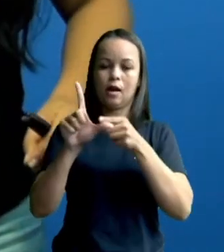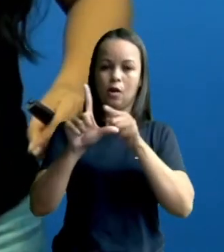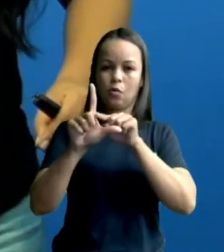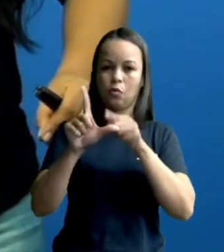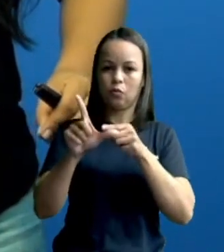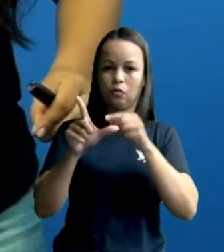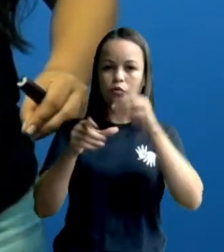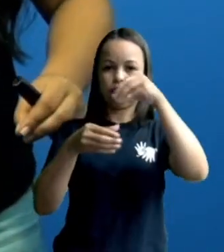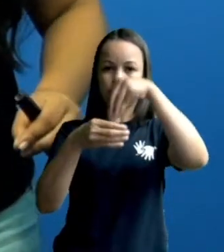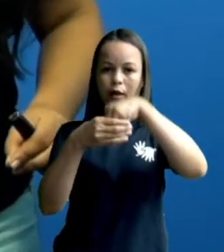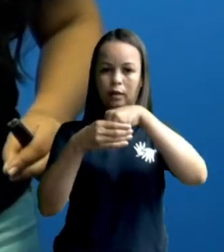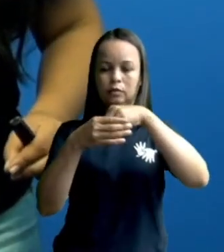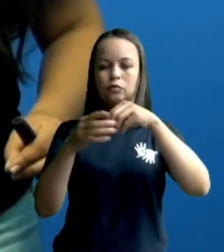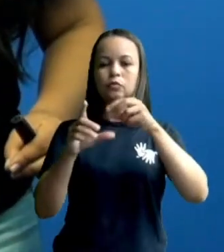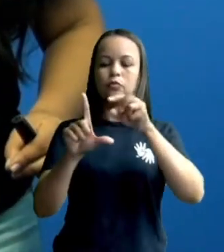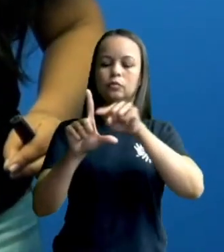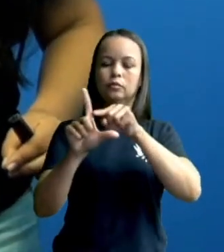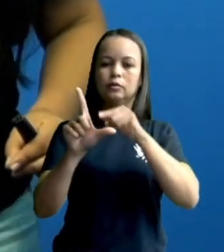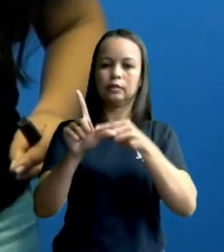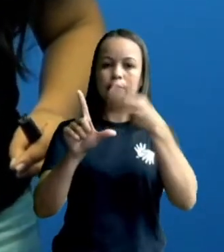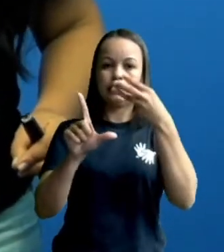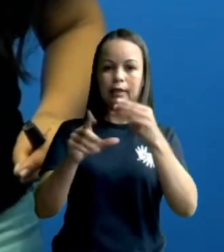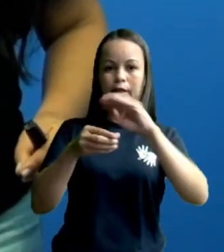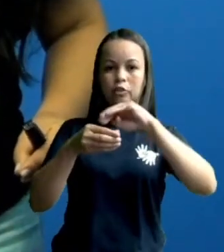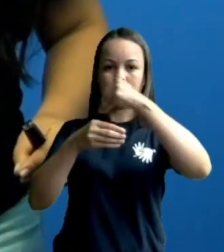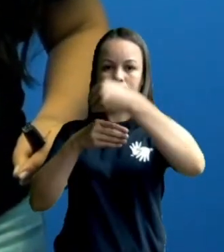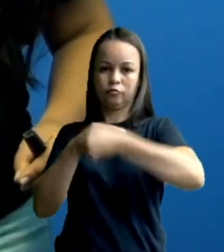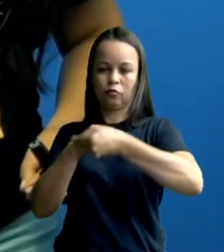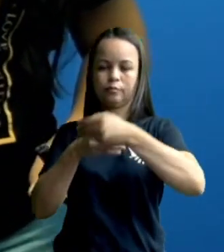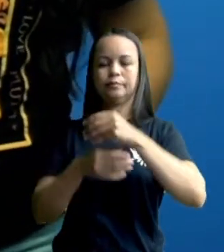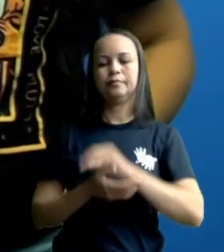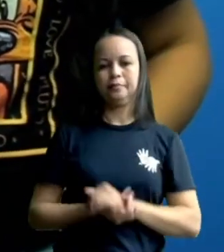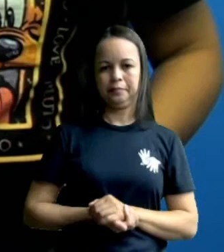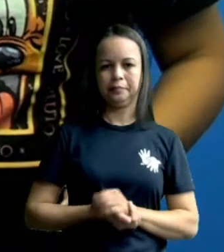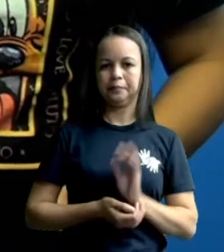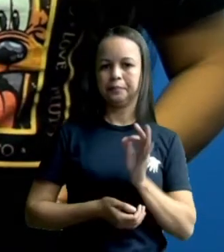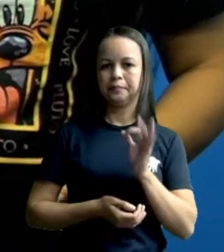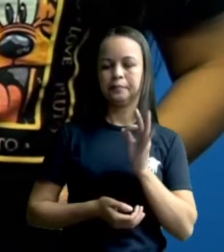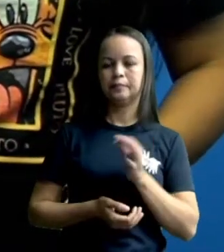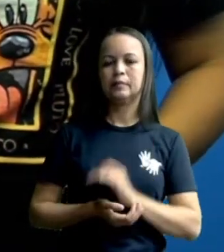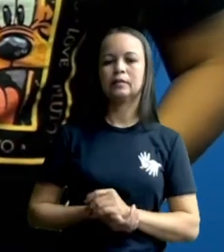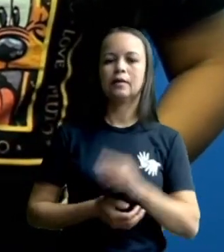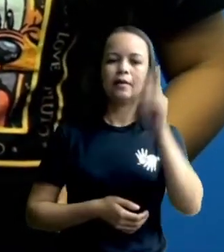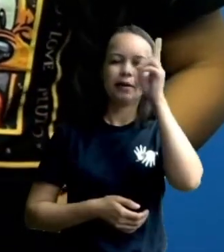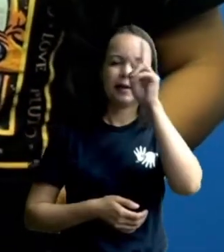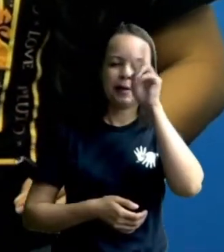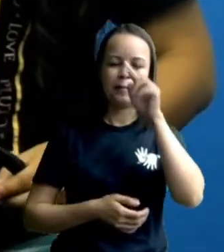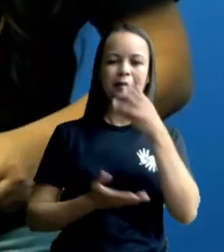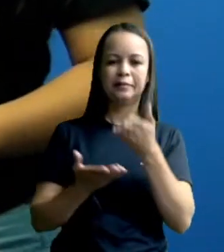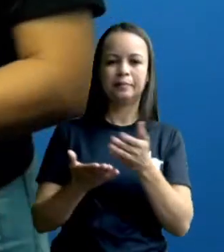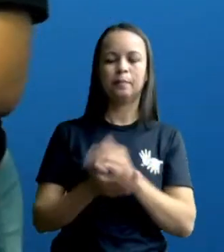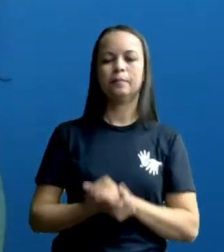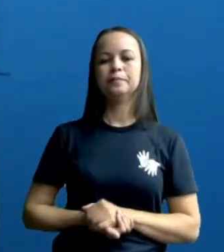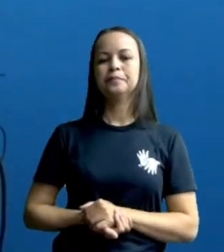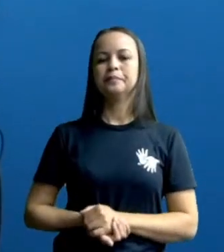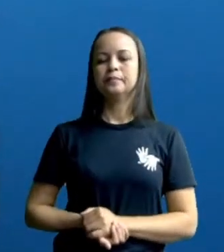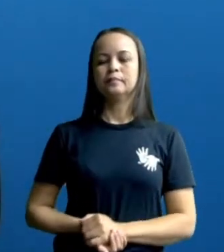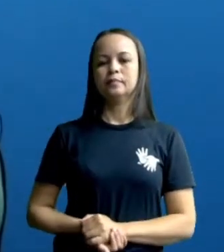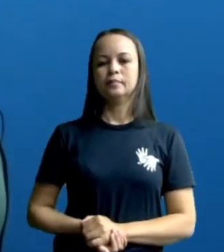internos, três ângulos externos. Tá certo? Então, lembrando disso,